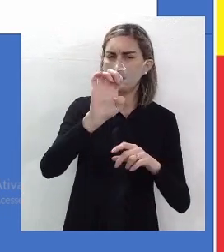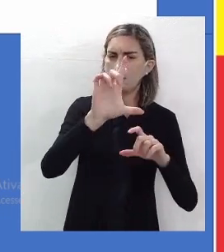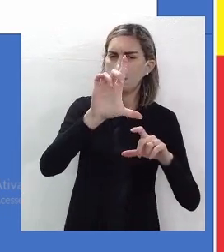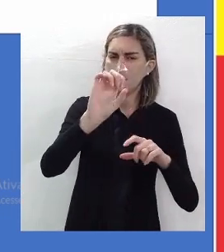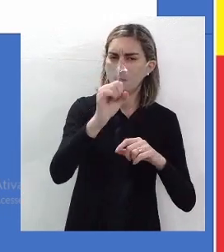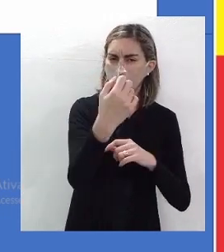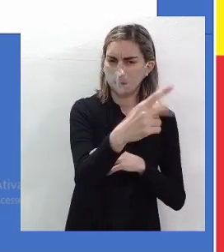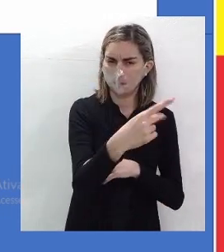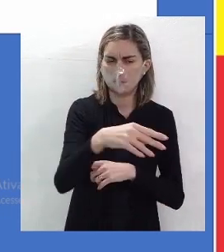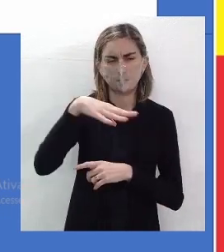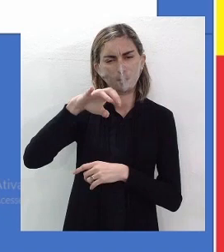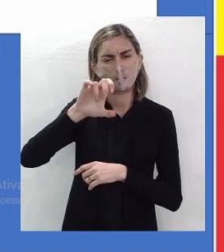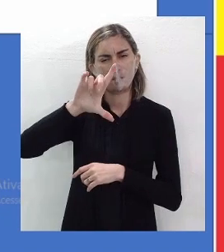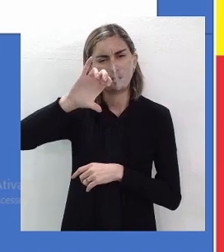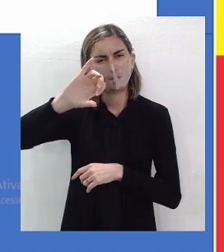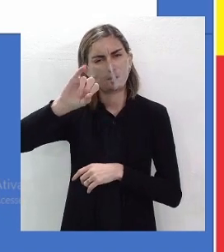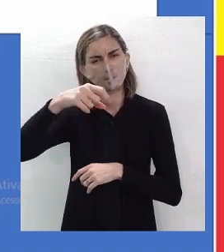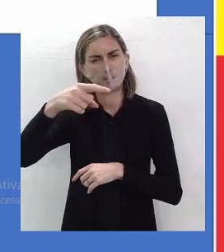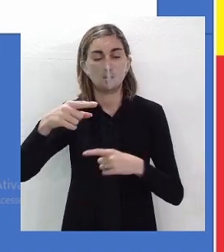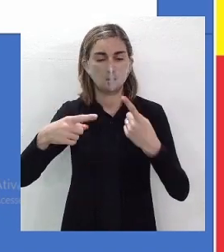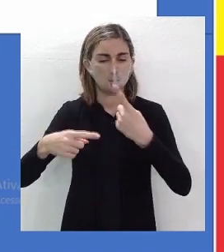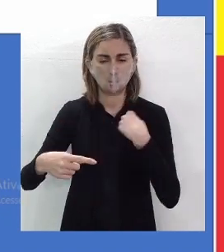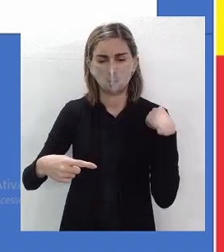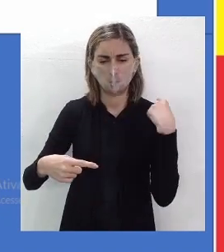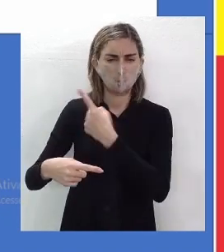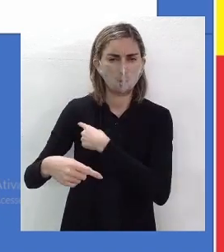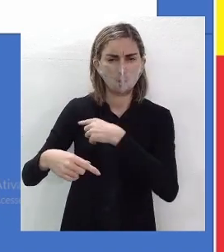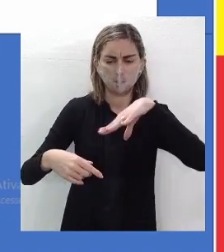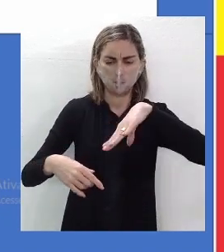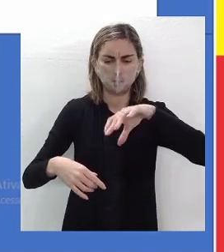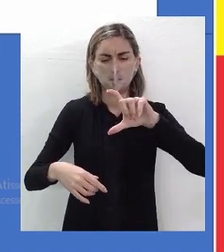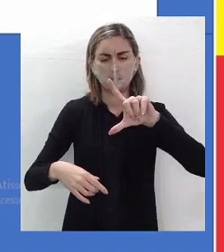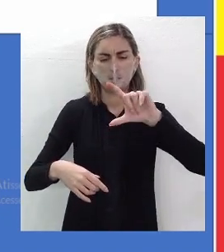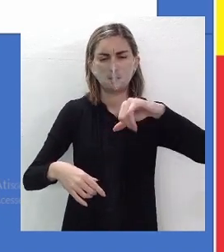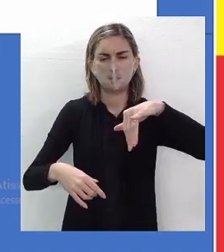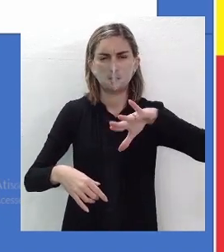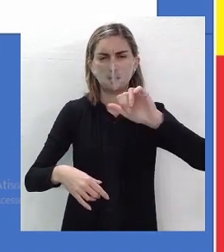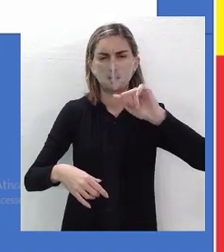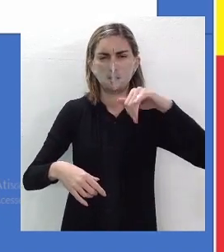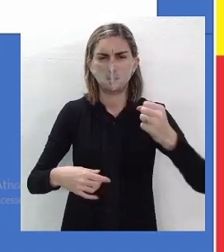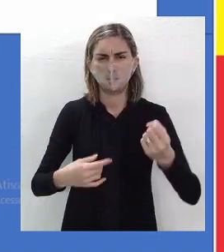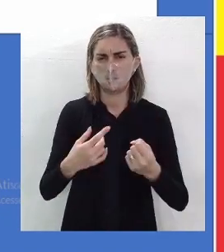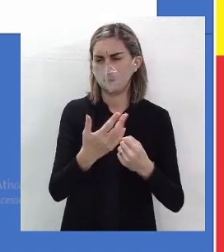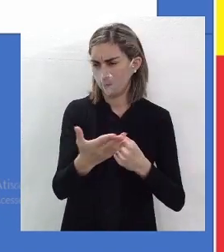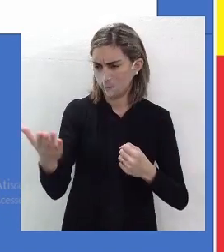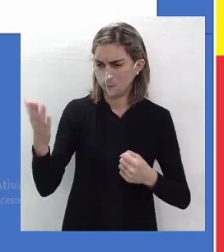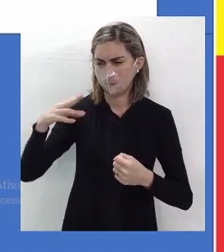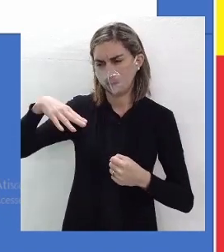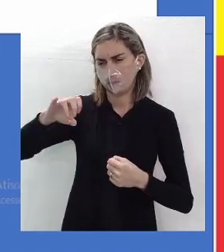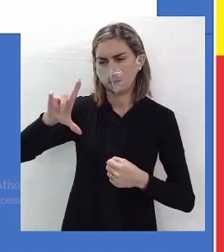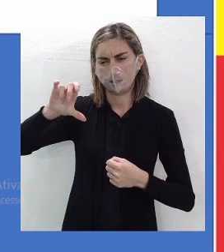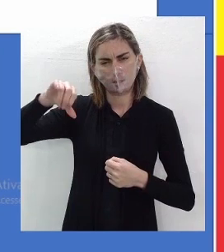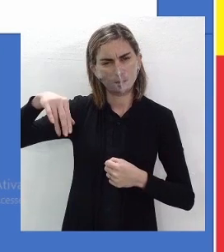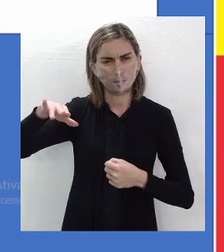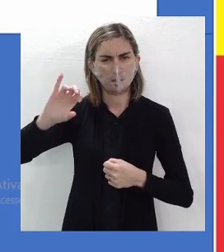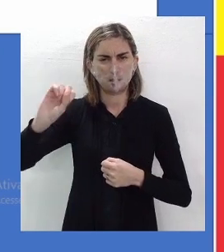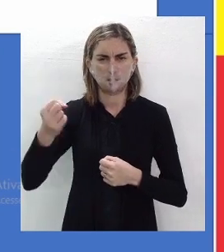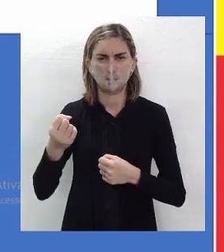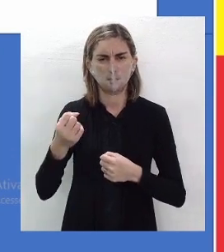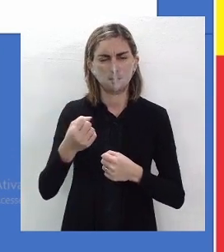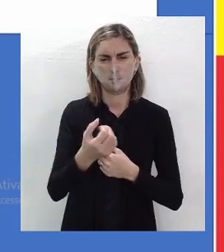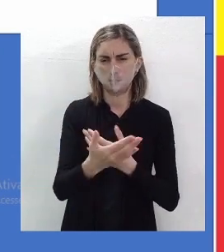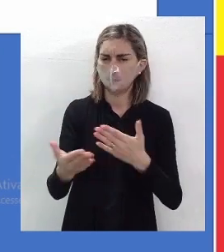Eles melanciam. Nós melanciamos, vós melanciais, eles